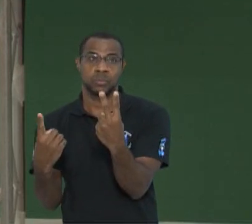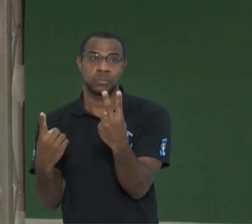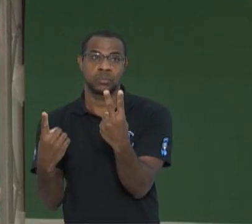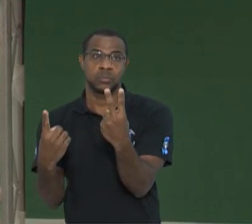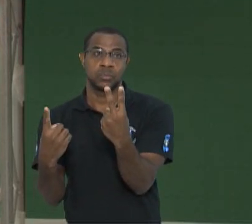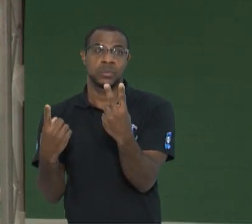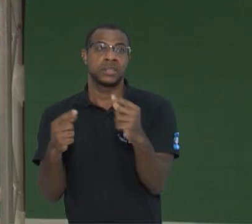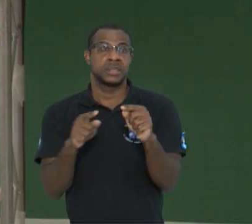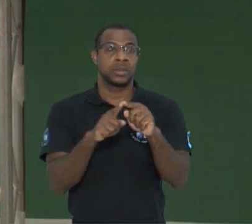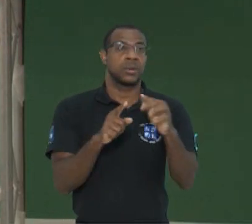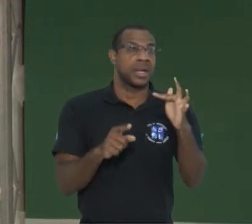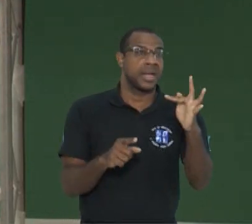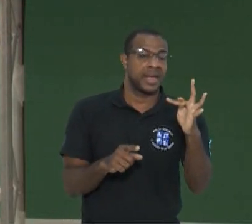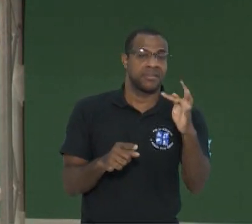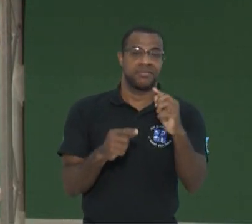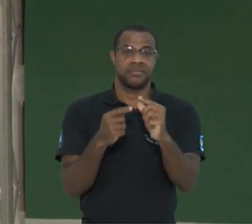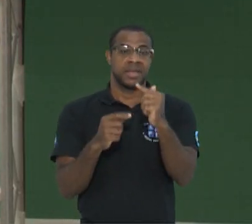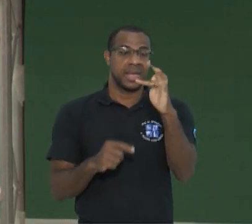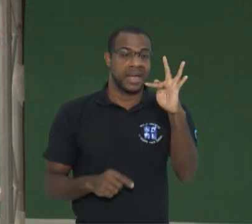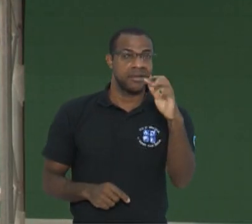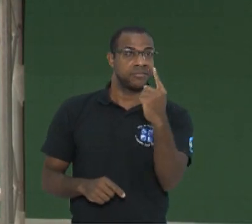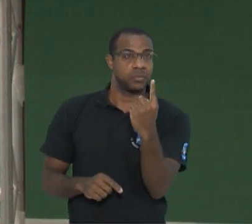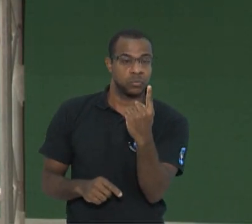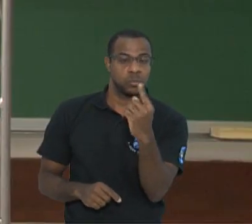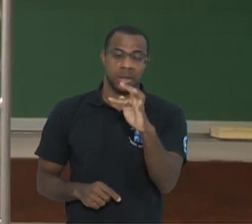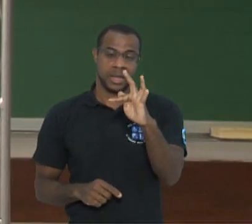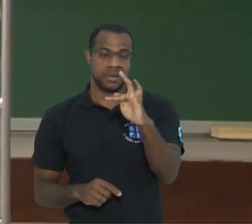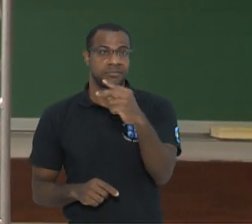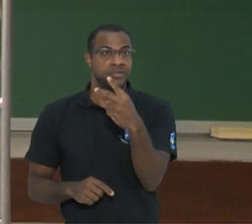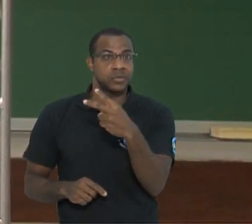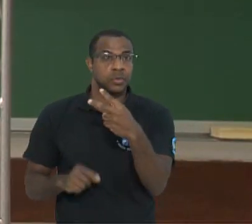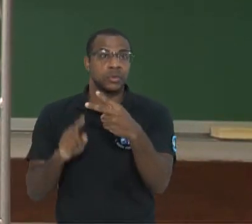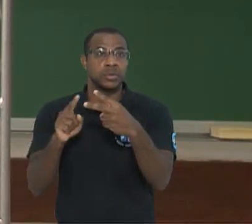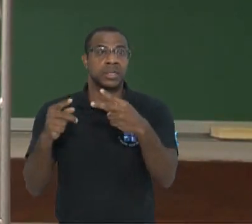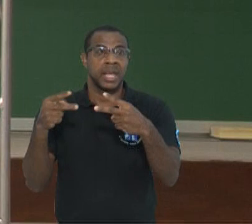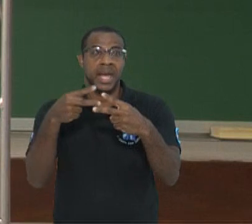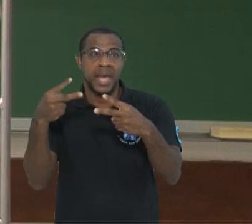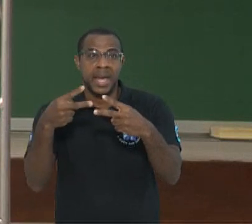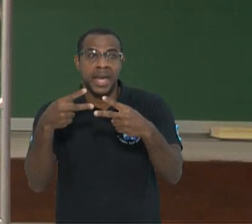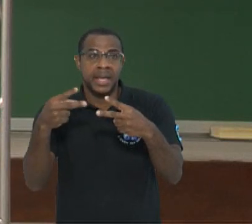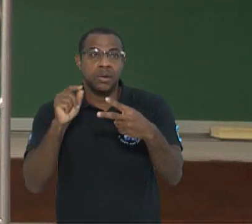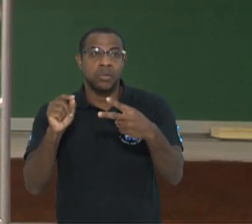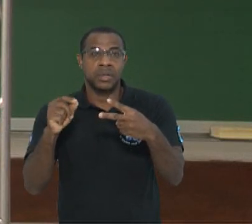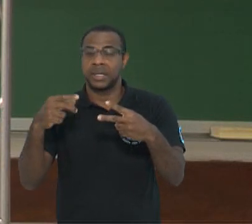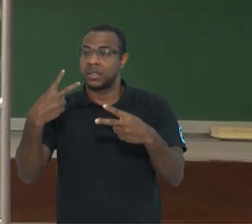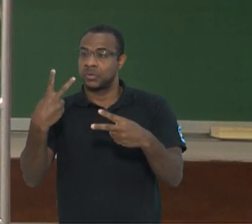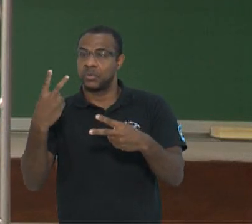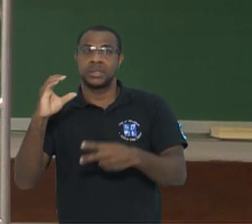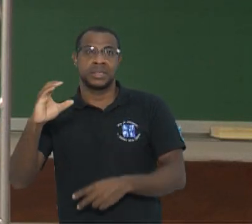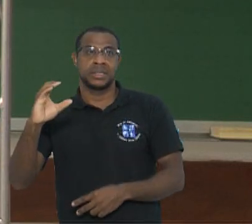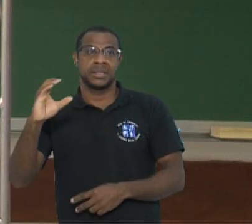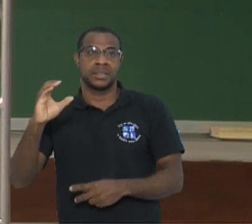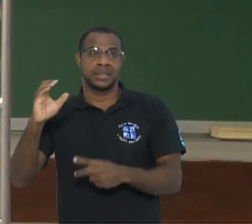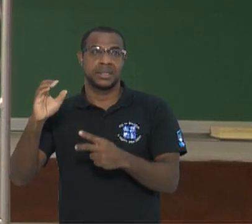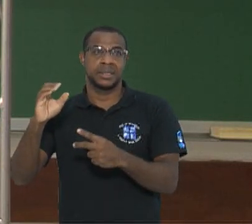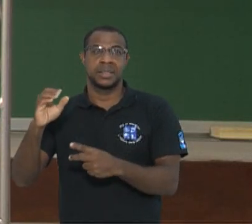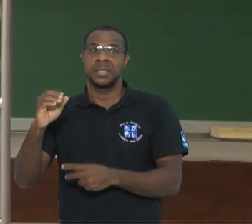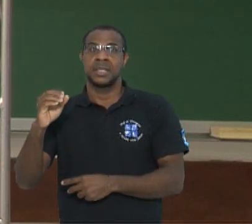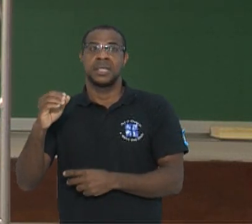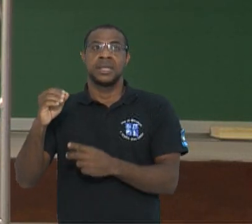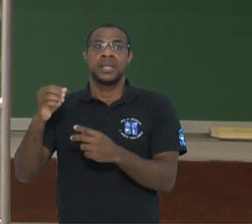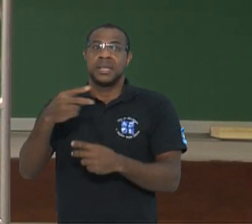2 vezes raiz quadrada de 41. E aqui eu quero fazer uma observação para vocês. Quando vocês estiverem resolvendo